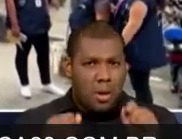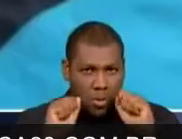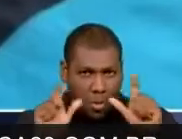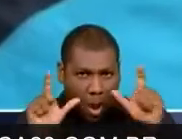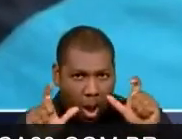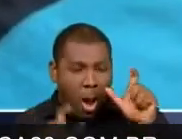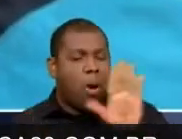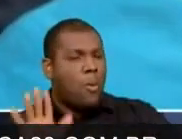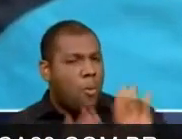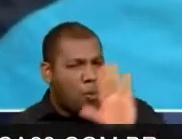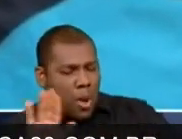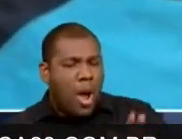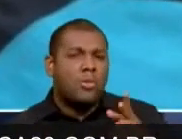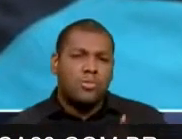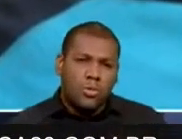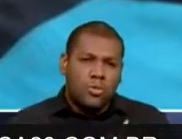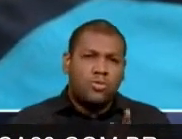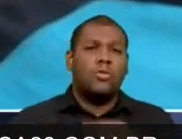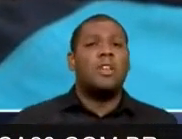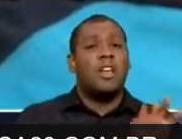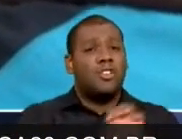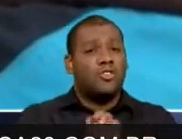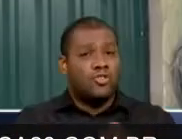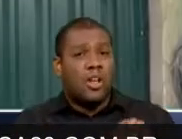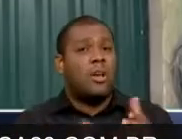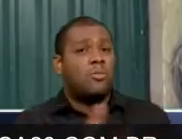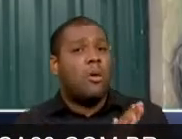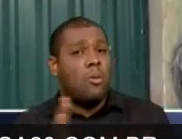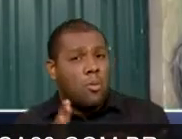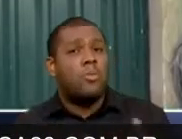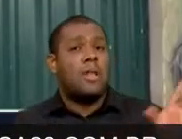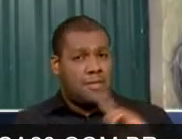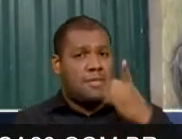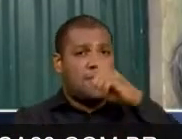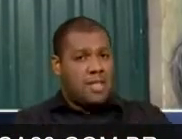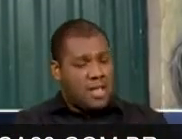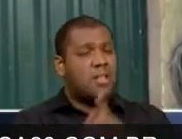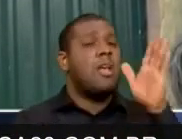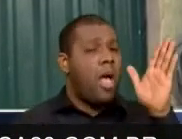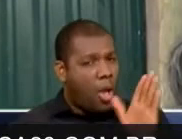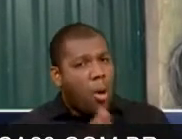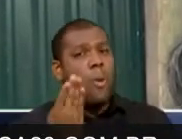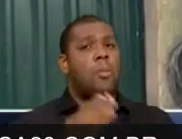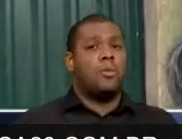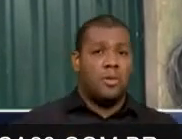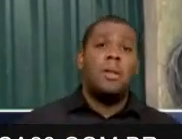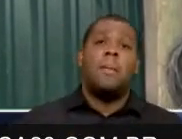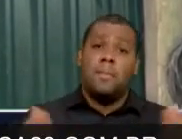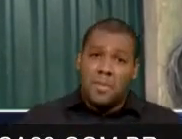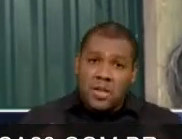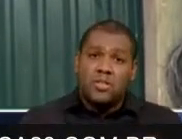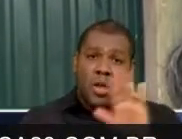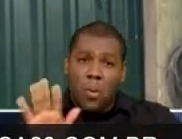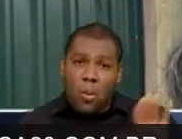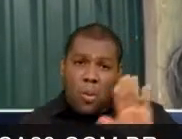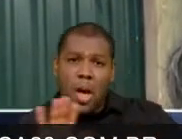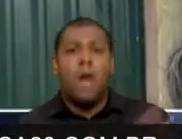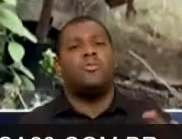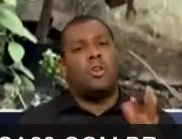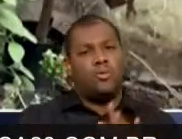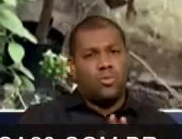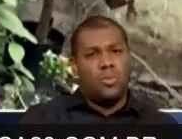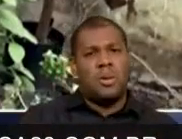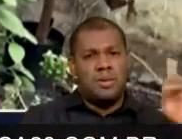Em alguns estados, os números continuam crescendo e é preciso manter os cuidados para prevenir a dengue no Brasil. Já são mais